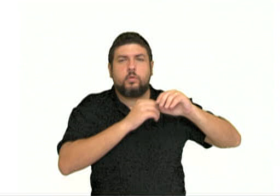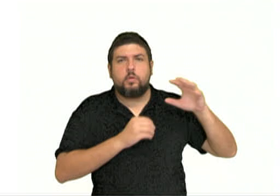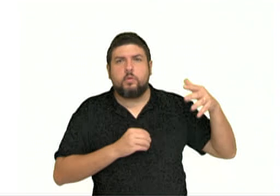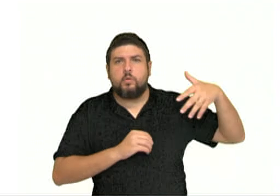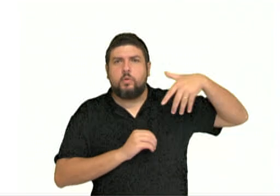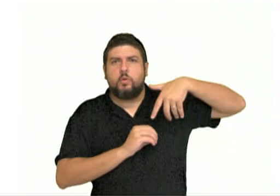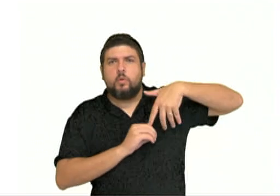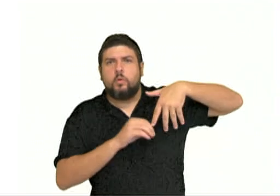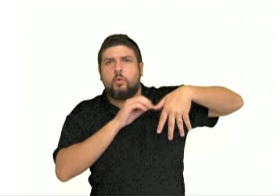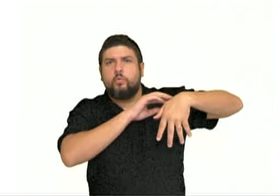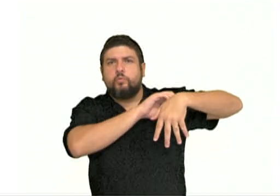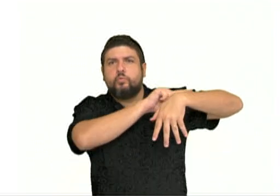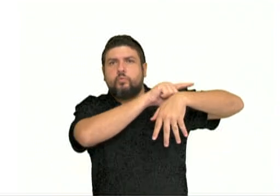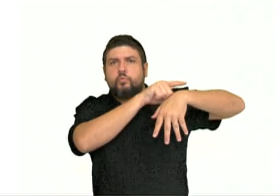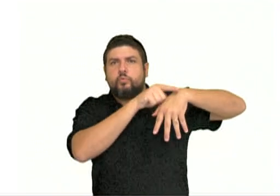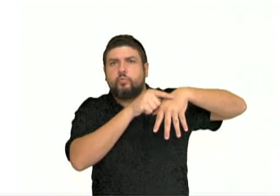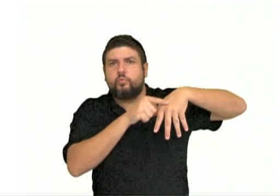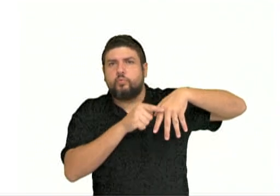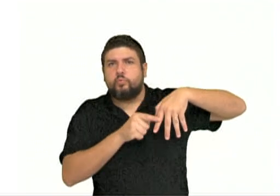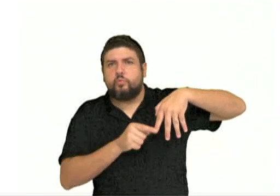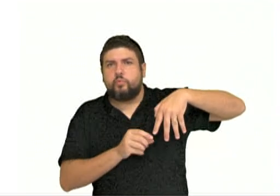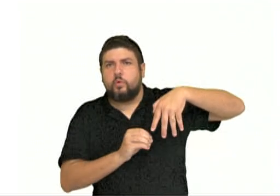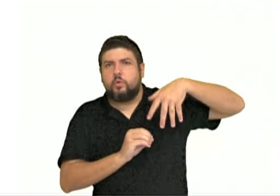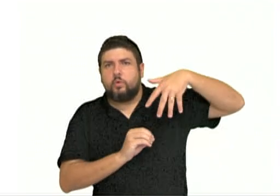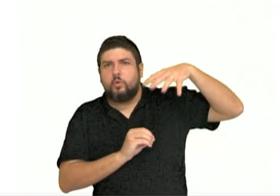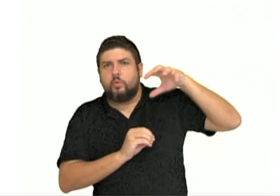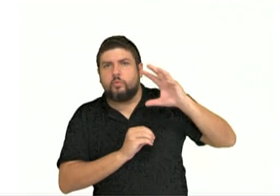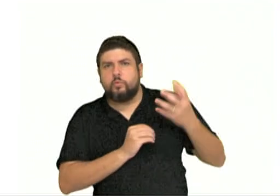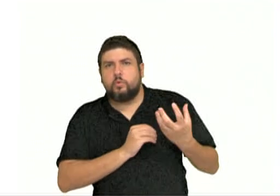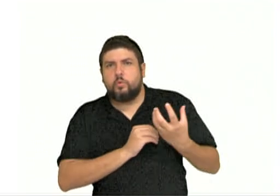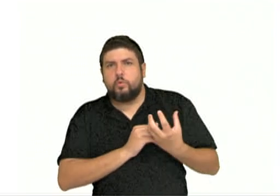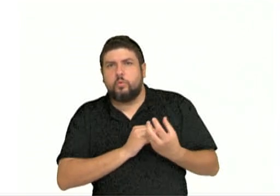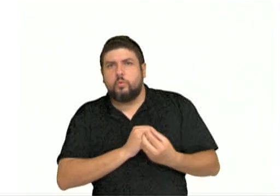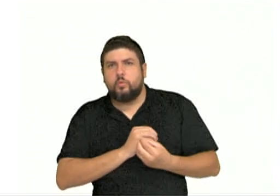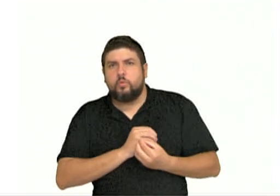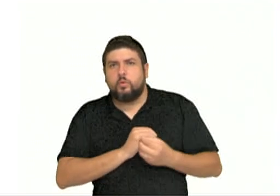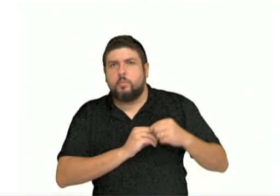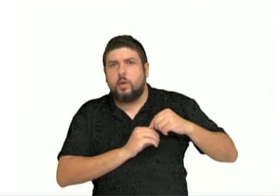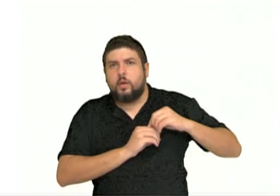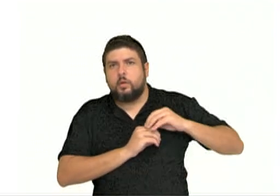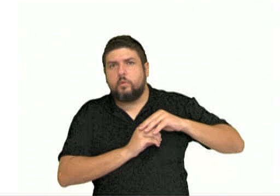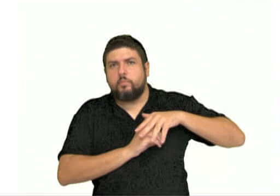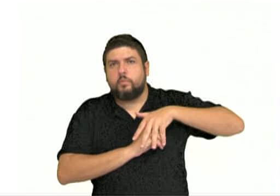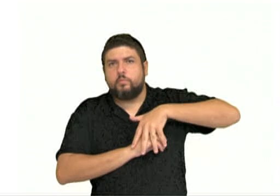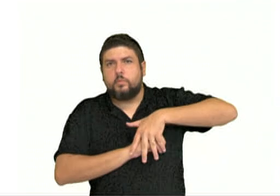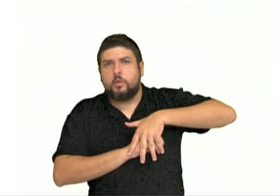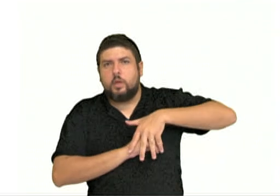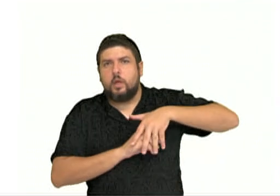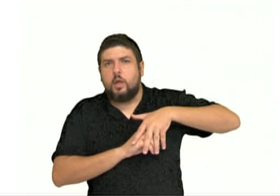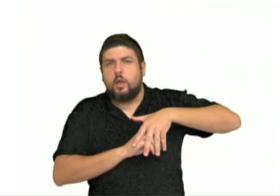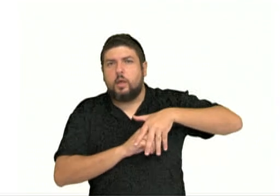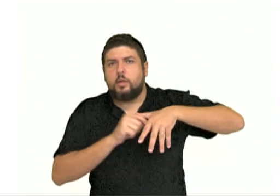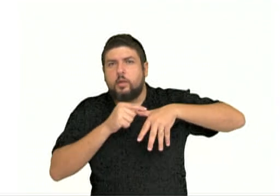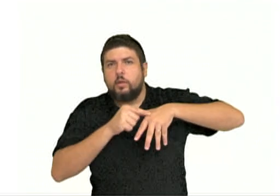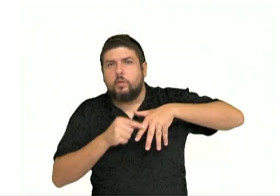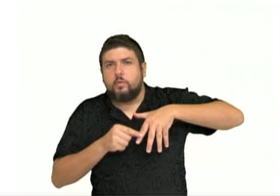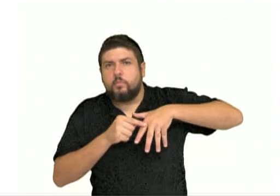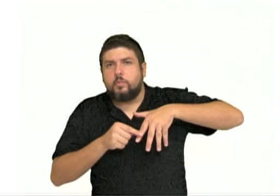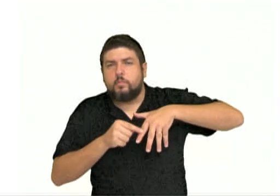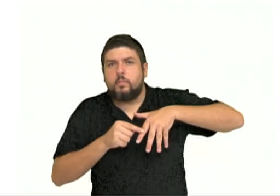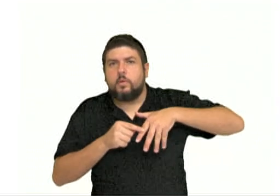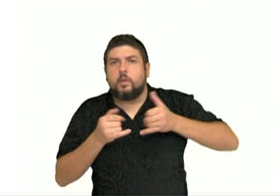que está dentro dos alvéolos vai pegar e vai para um capilar, para um vasinho sanguíneo, para que possa